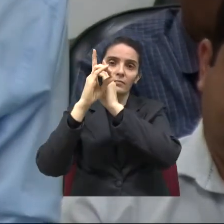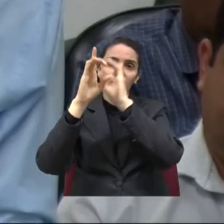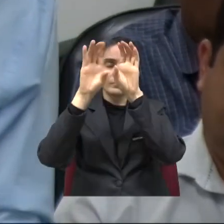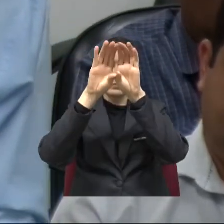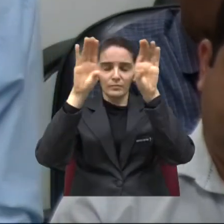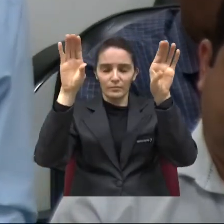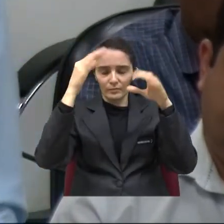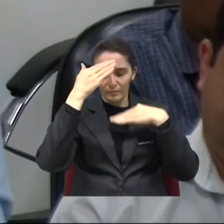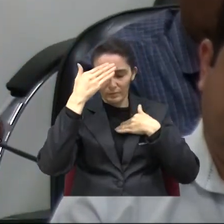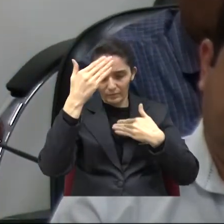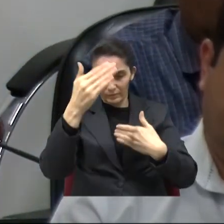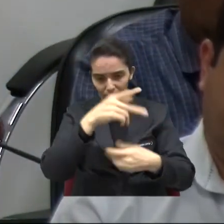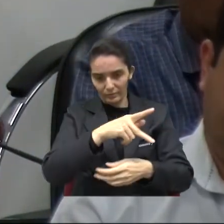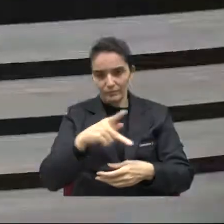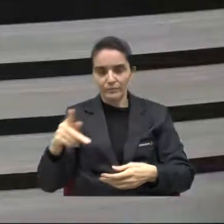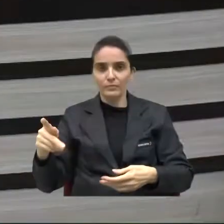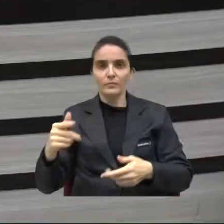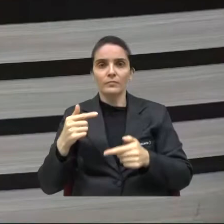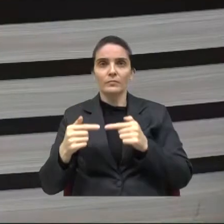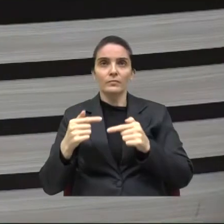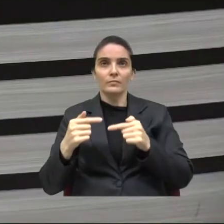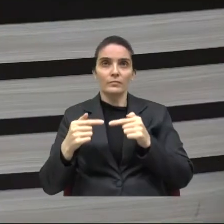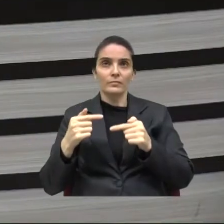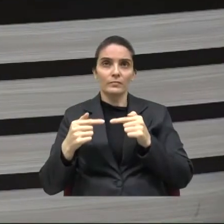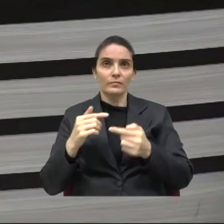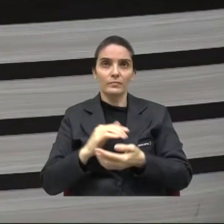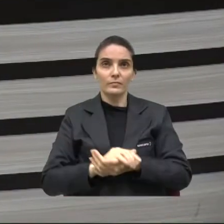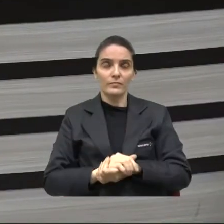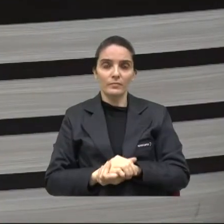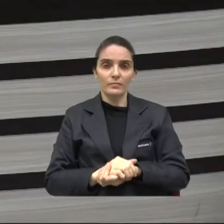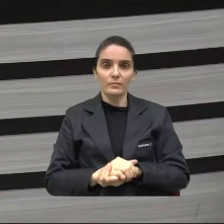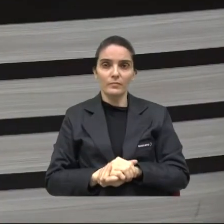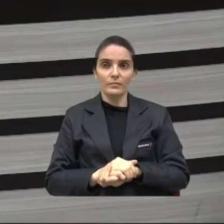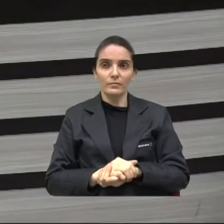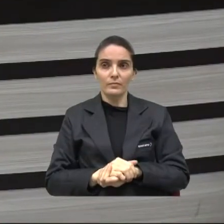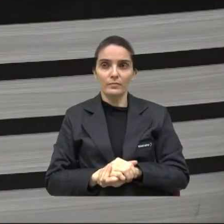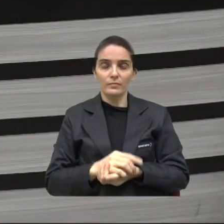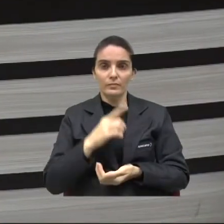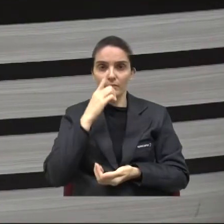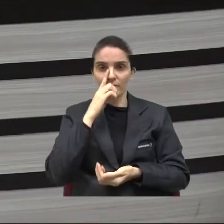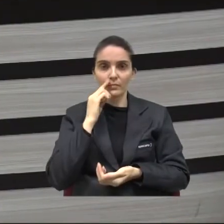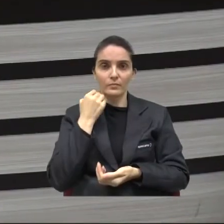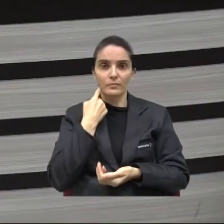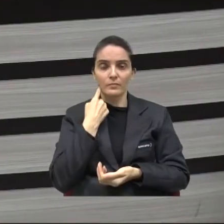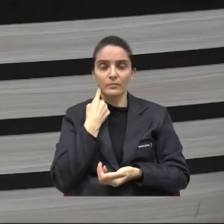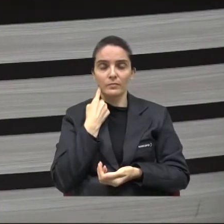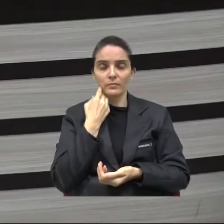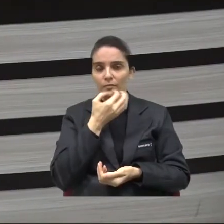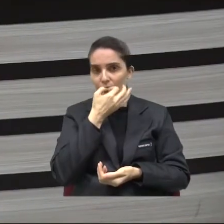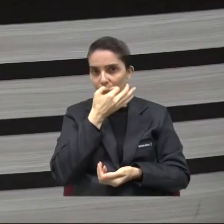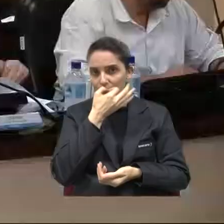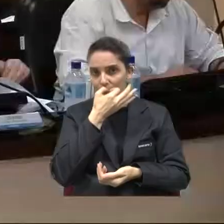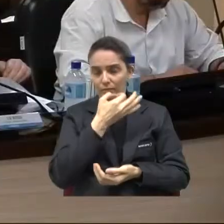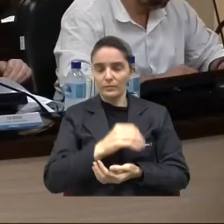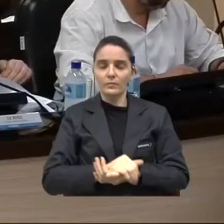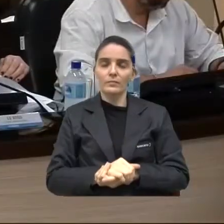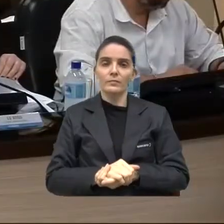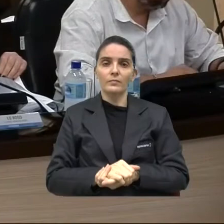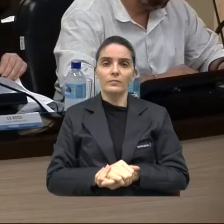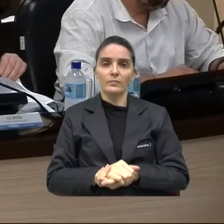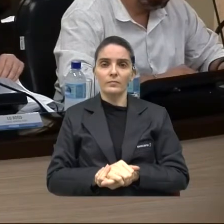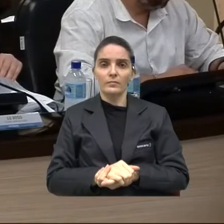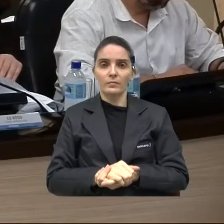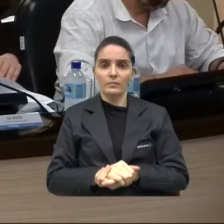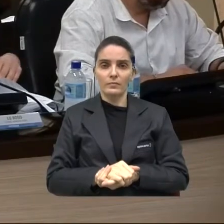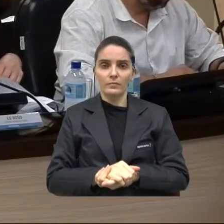Obrigado, senhor presidente. Continua a discussão. Eu gostaria, senhor presidente. A palavra, vereador pastor Newton Santos.